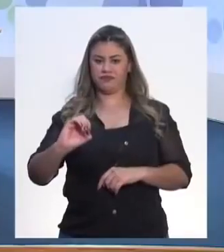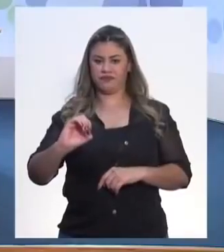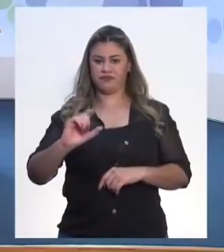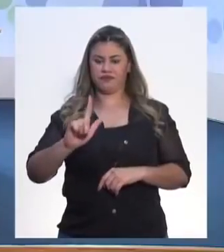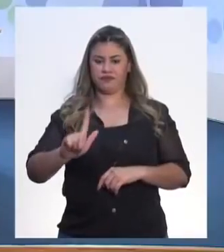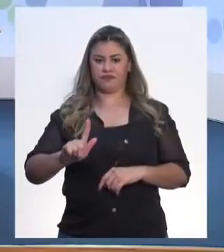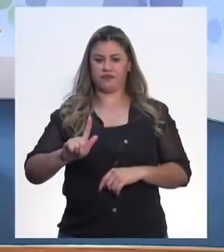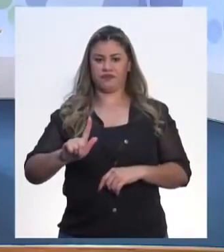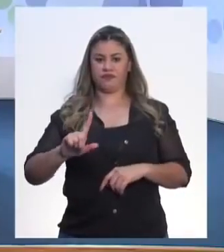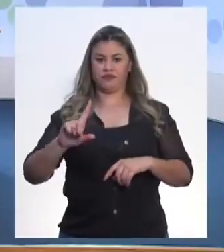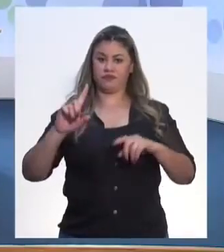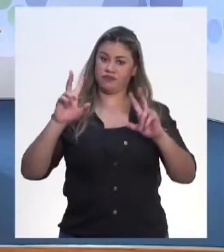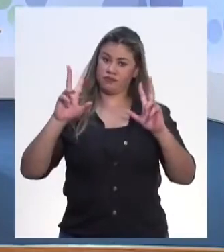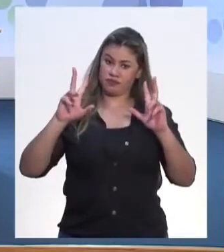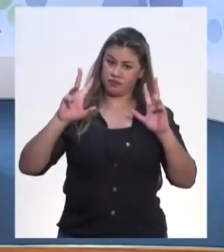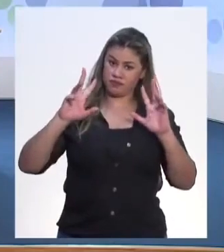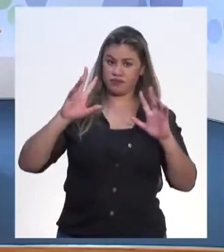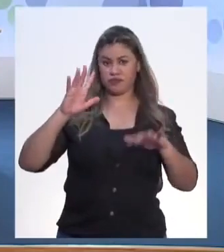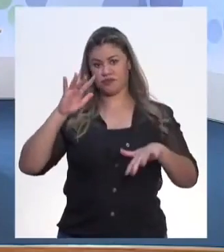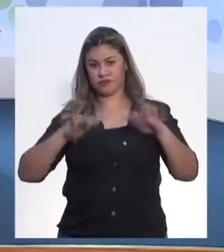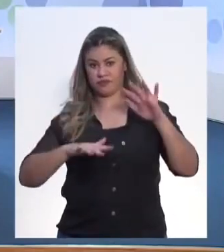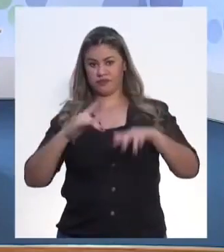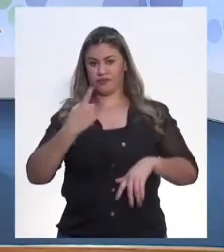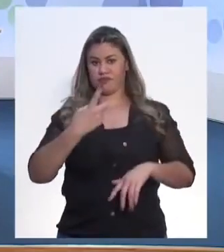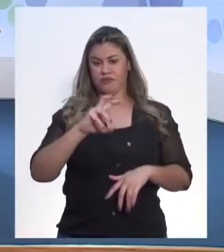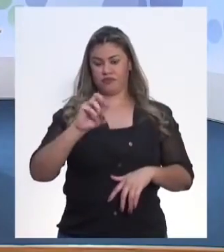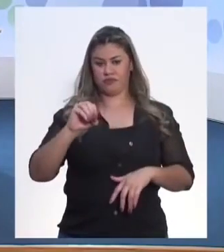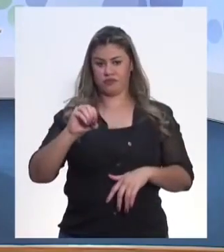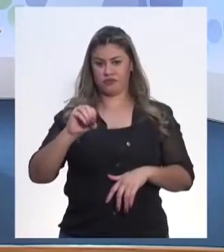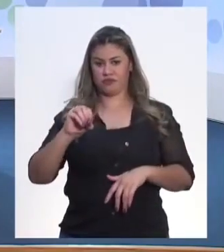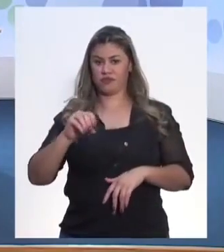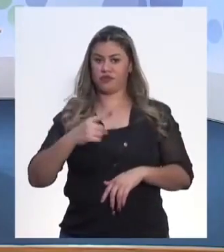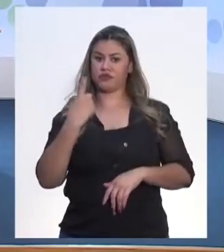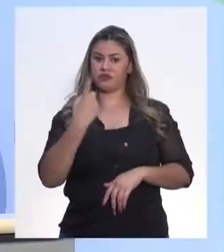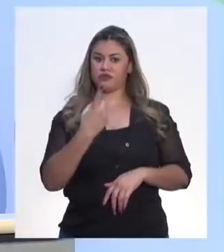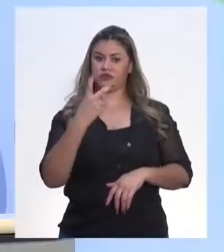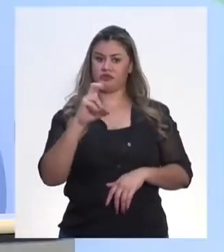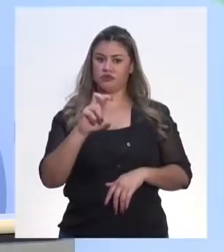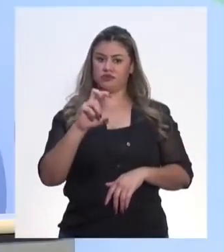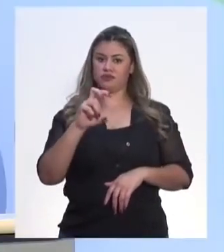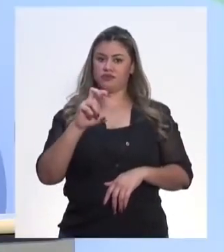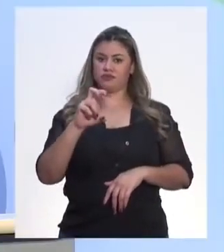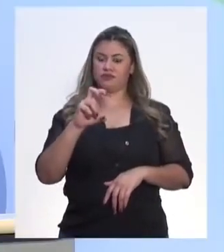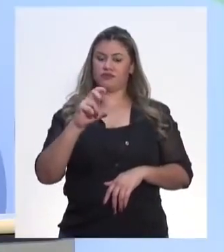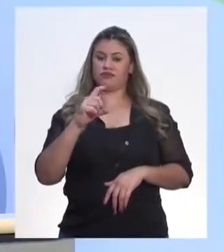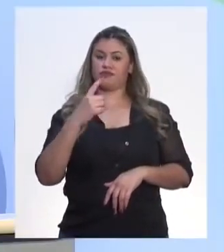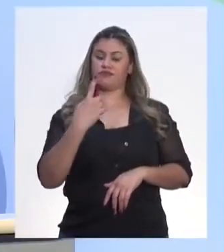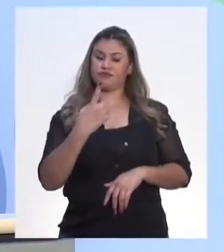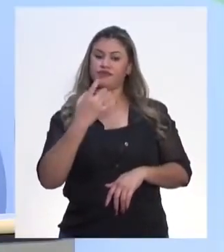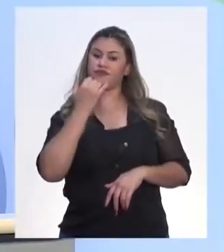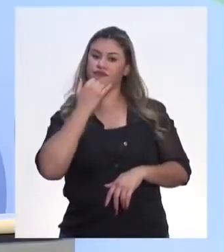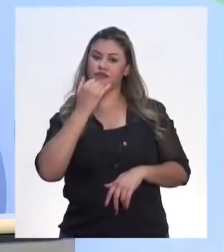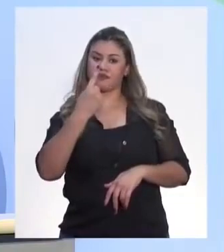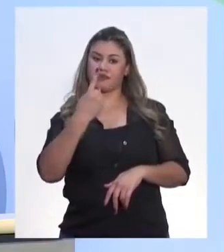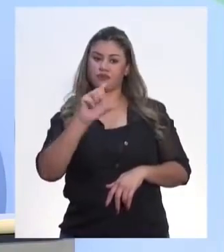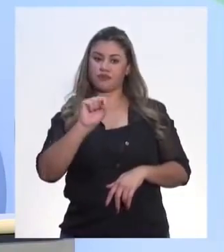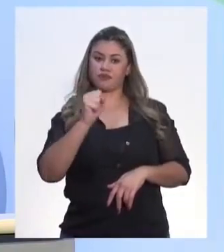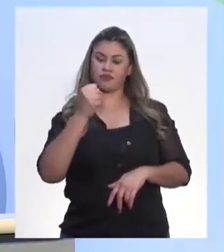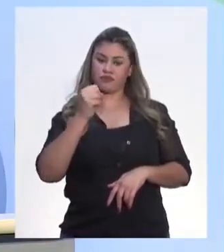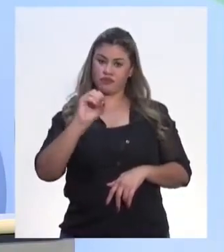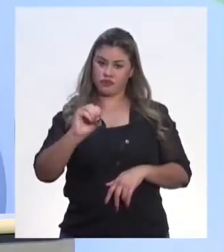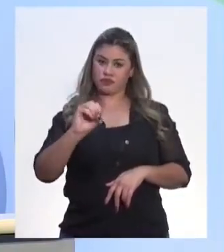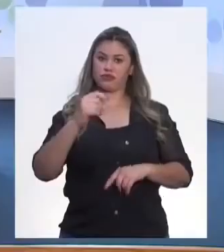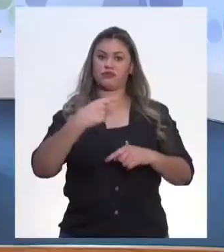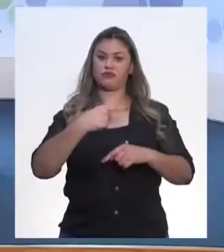entre parênteses, igual a 150. Então, 150 menos 150, ou 180 menos 150,